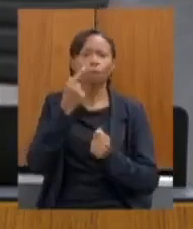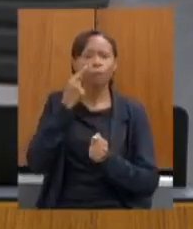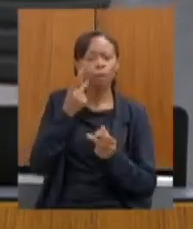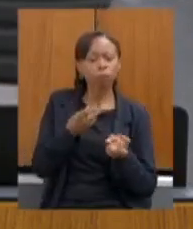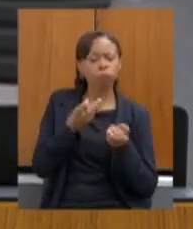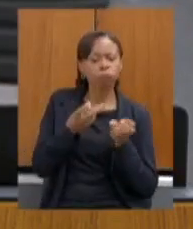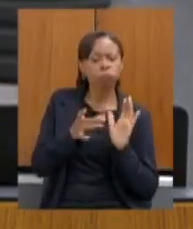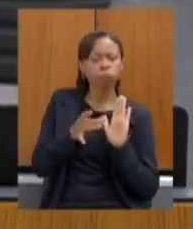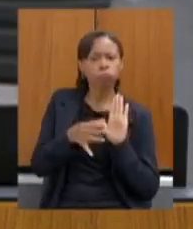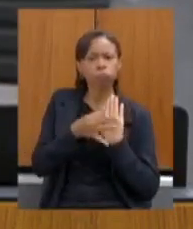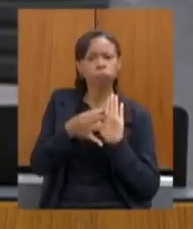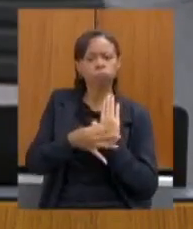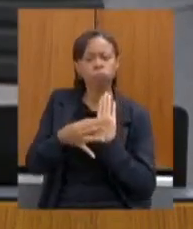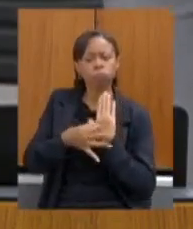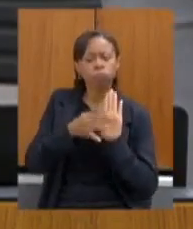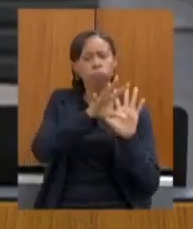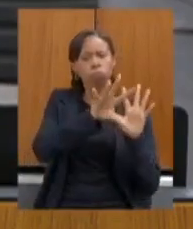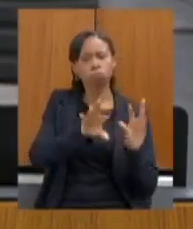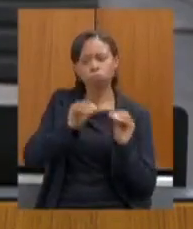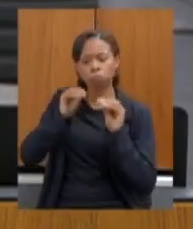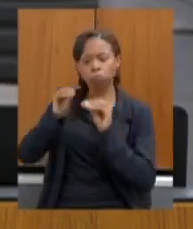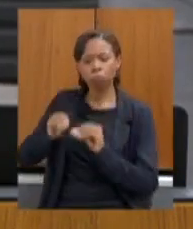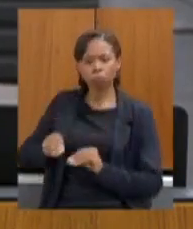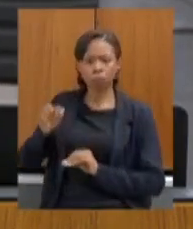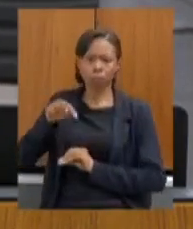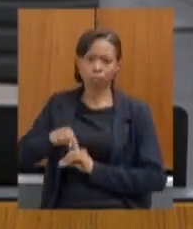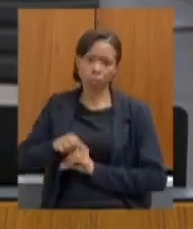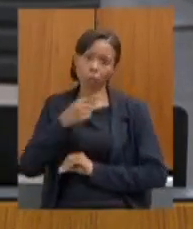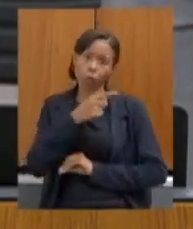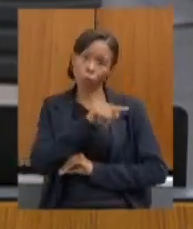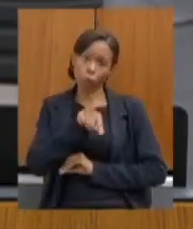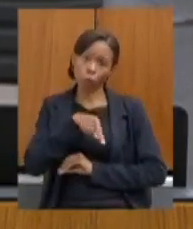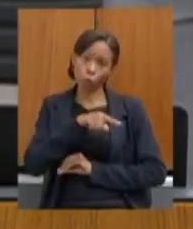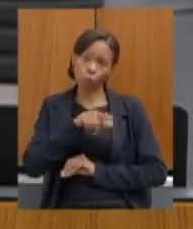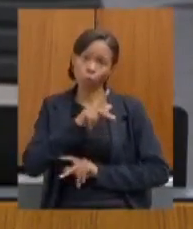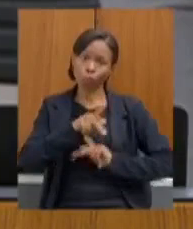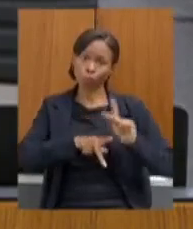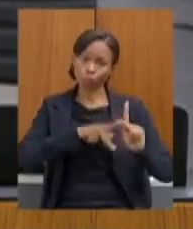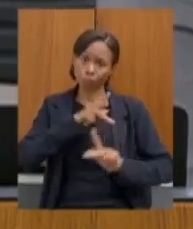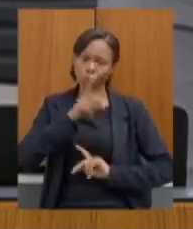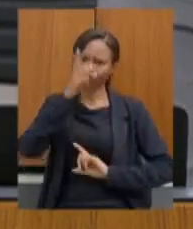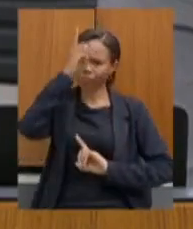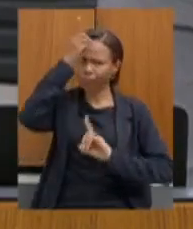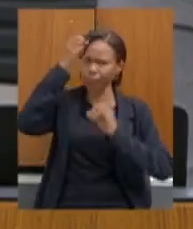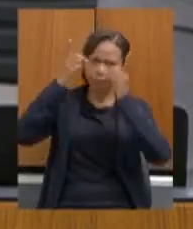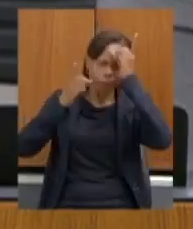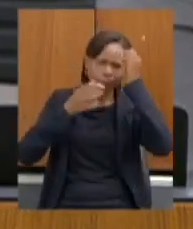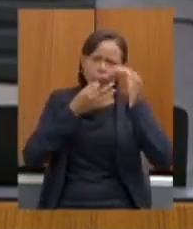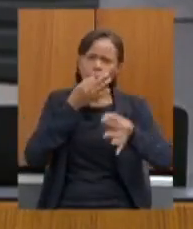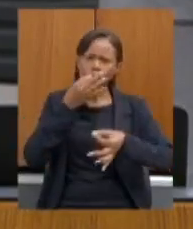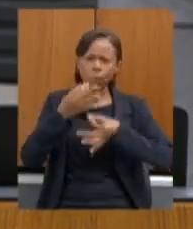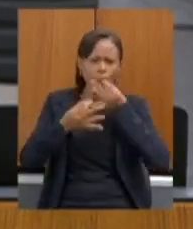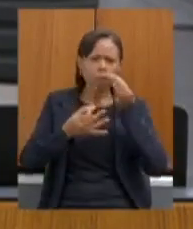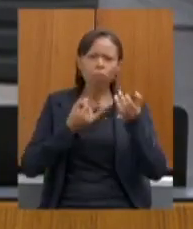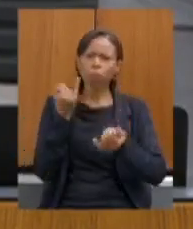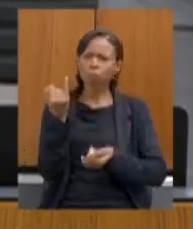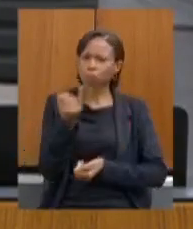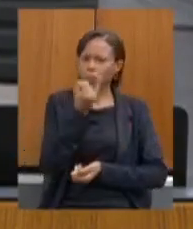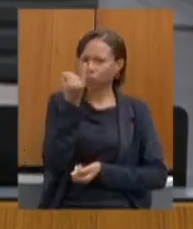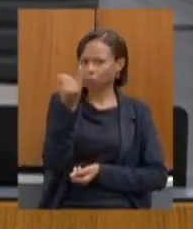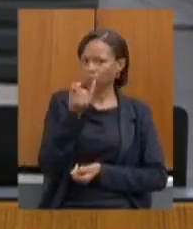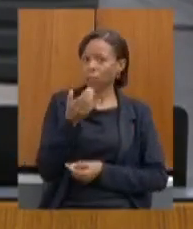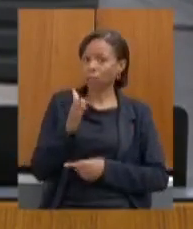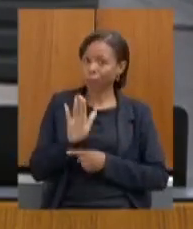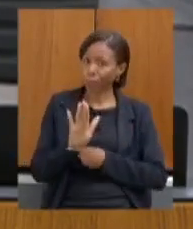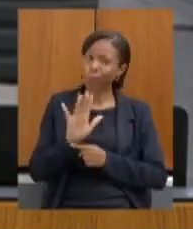lhe garanto, a Divindos do Povo tem muitas ideias importantes, muitas proposições que ajudam o Estado a